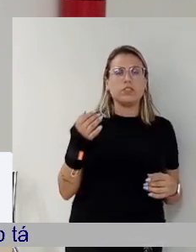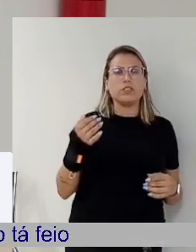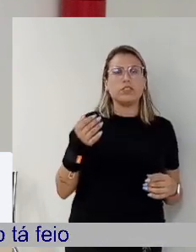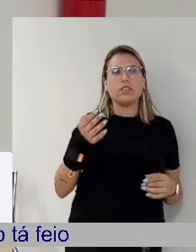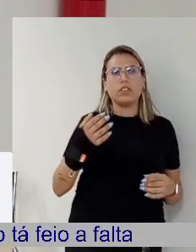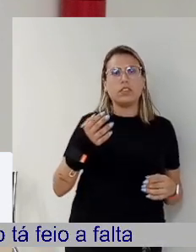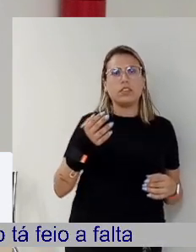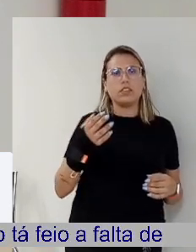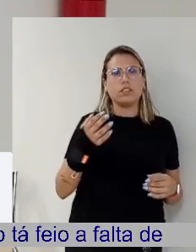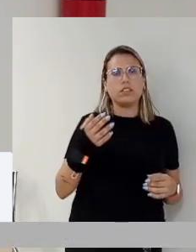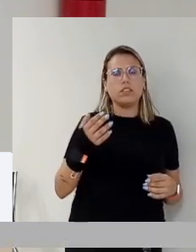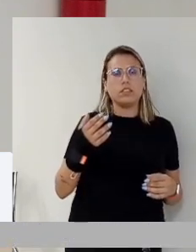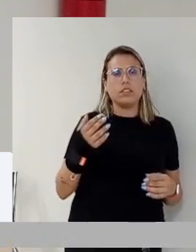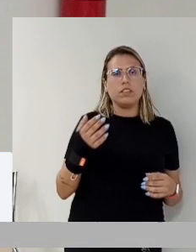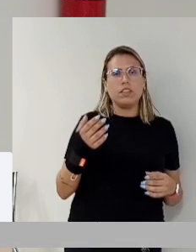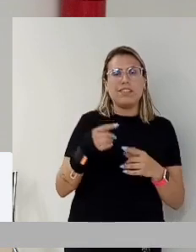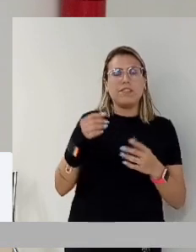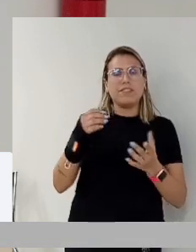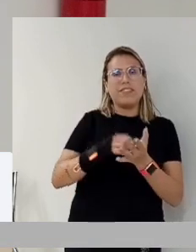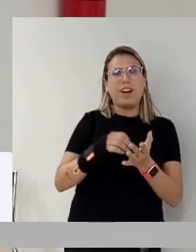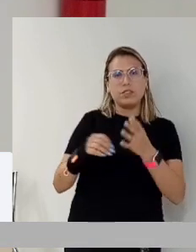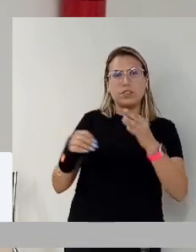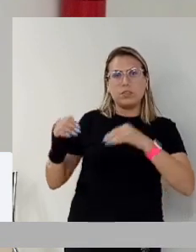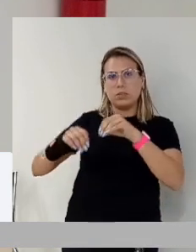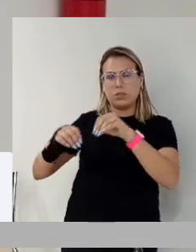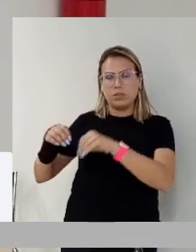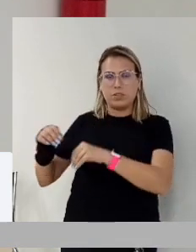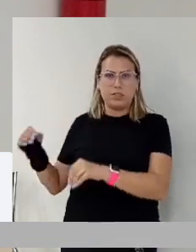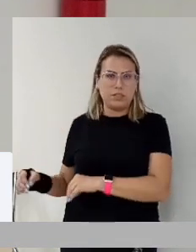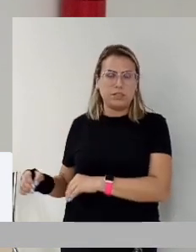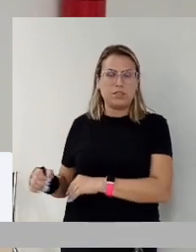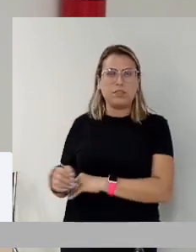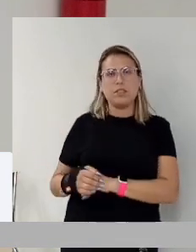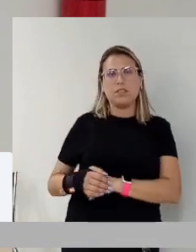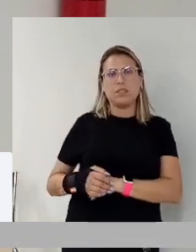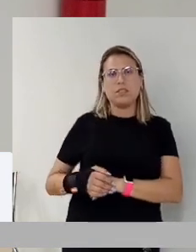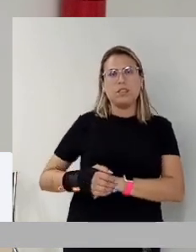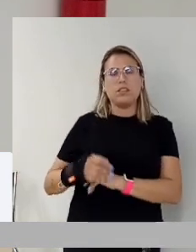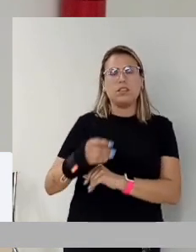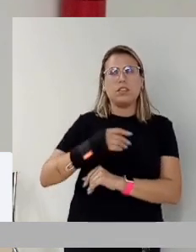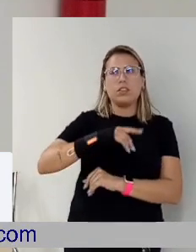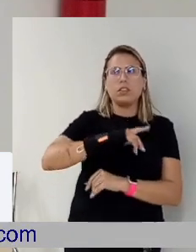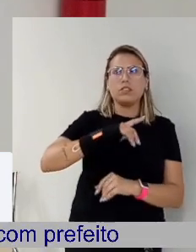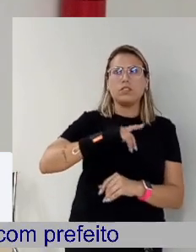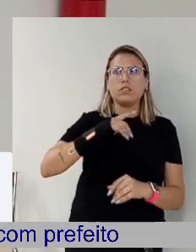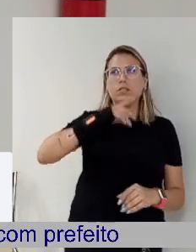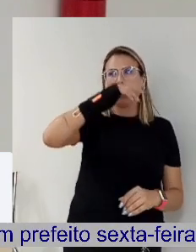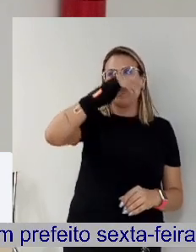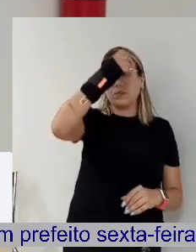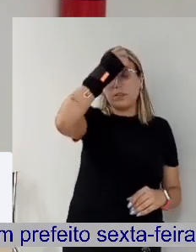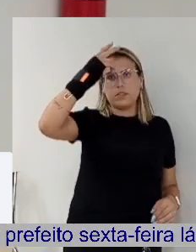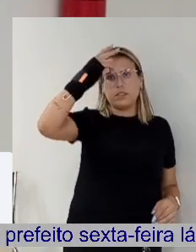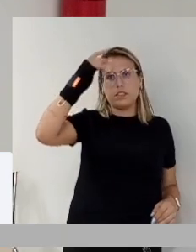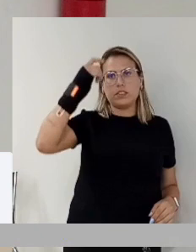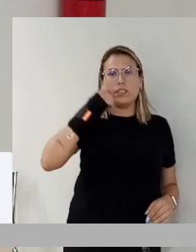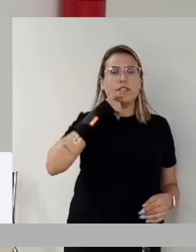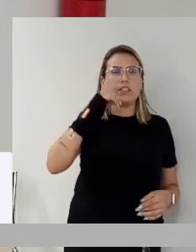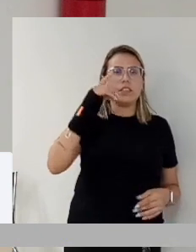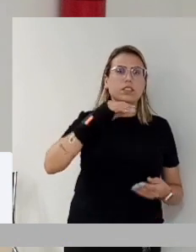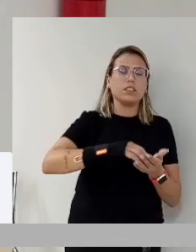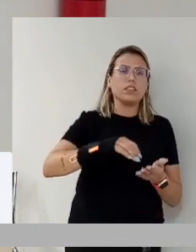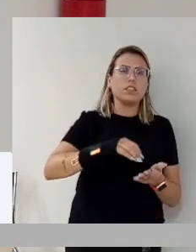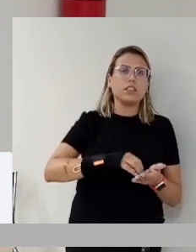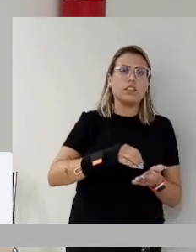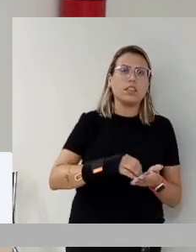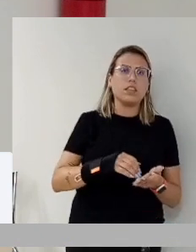falta de manutenção realmente tá feia lá e inclusive nós tivemos com o prefeito sexta-feira lá na secretaria onde